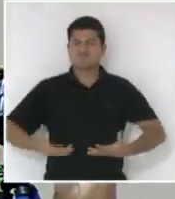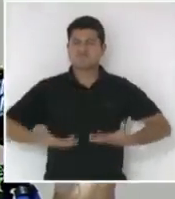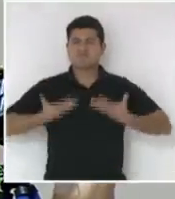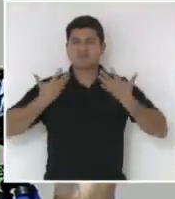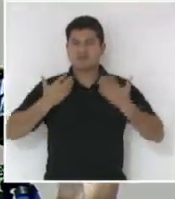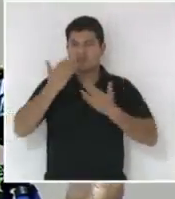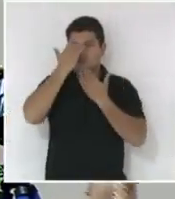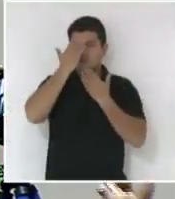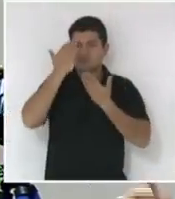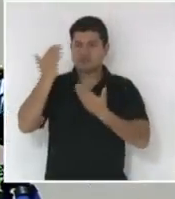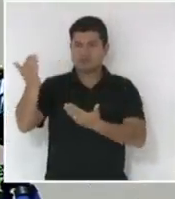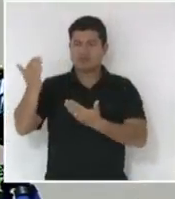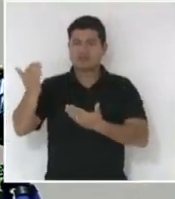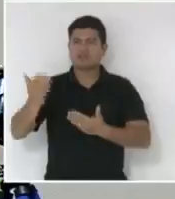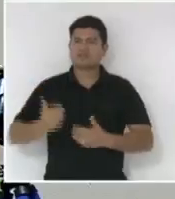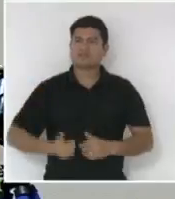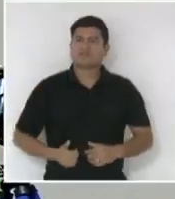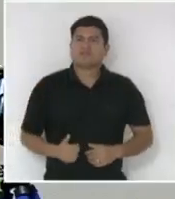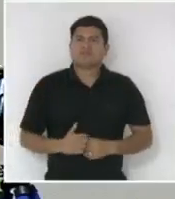pela deferência.